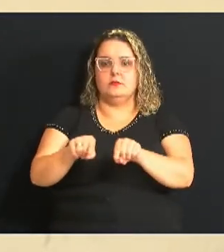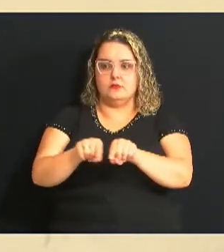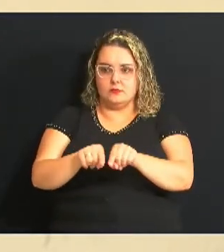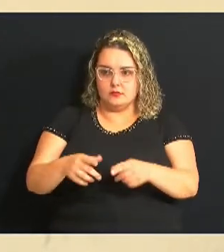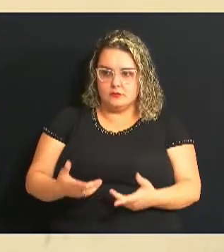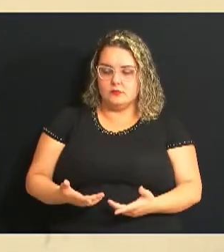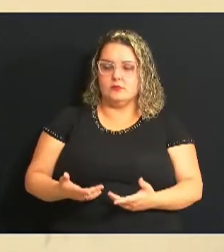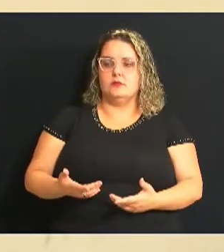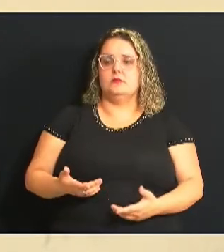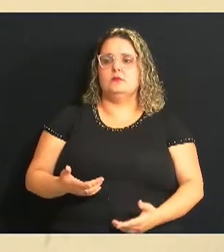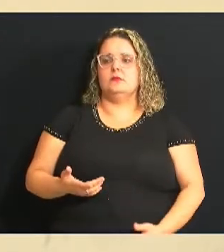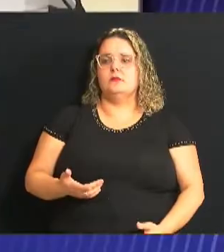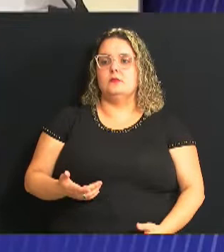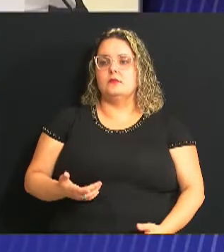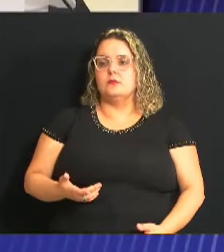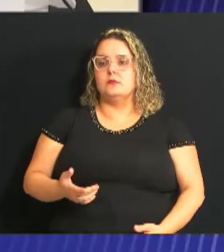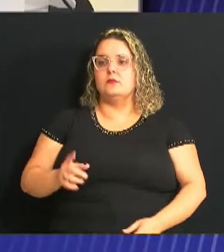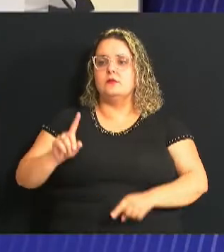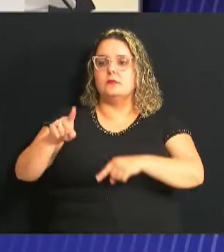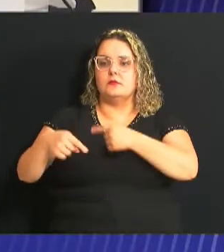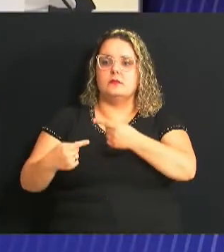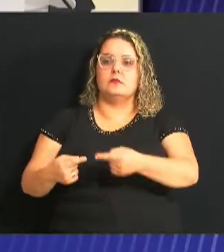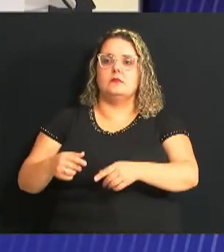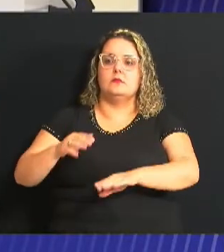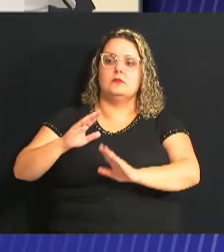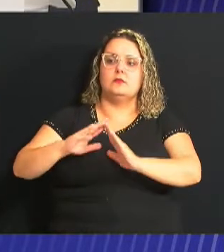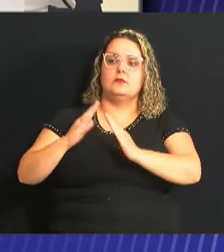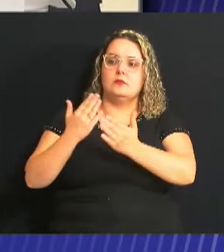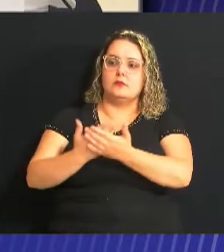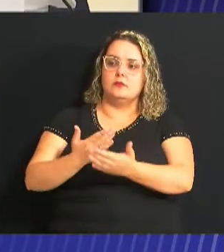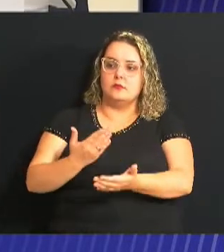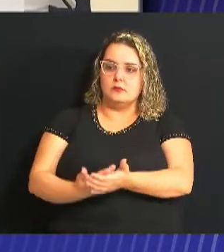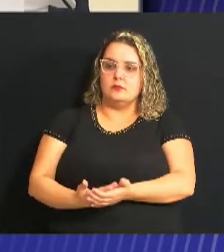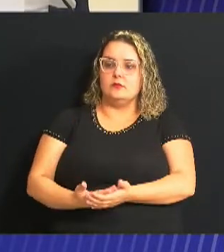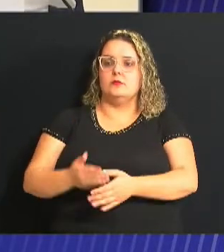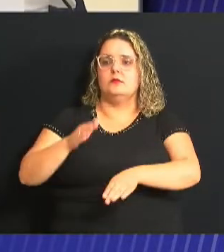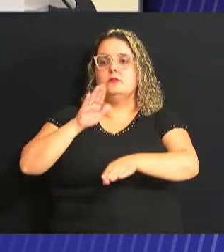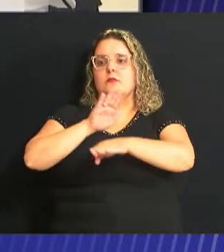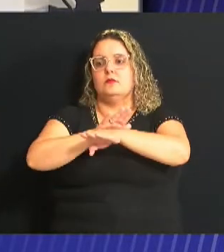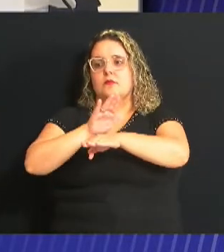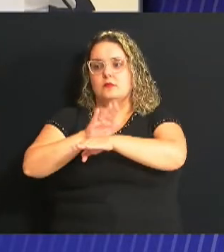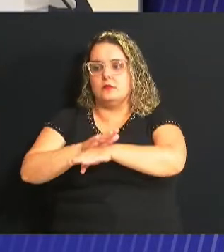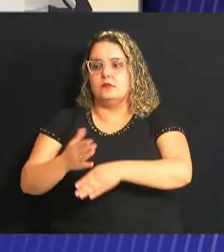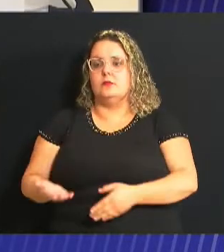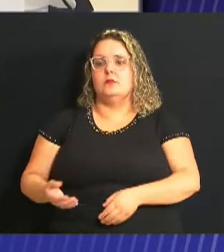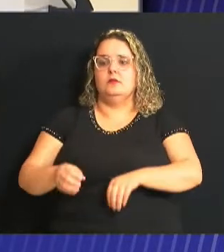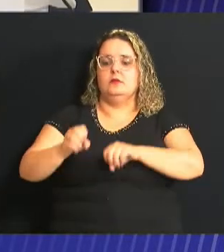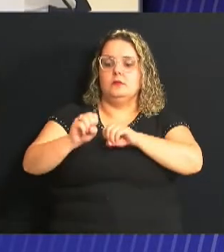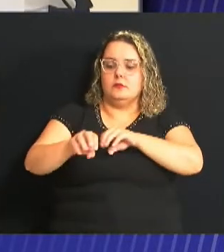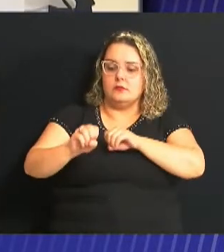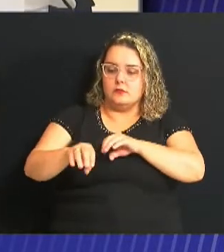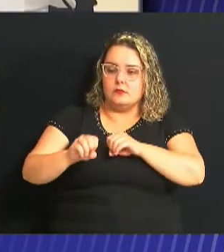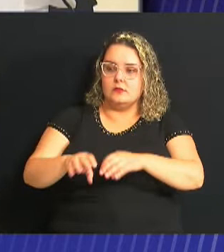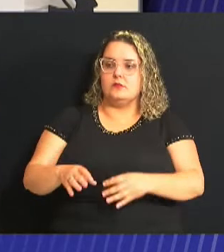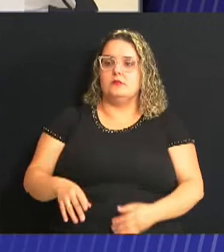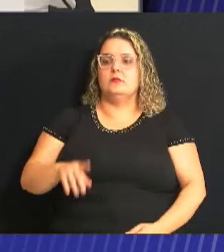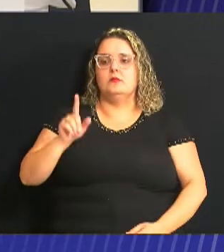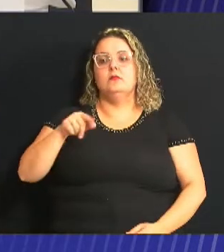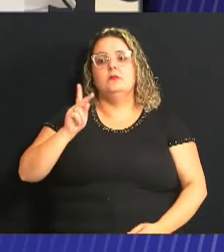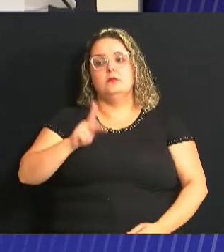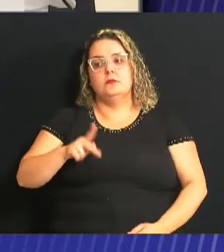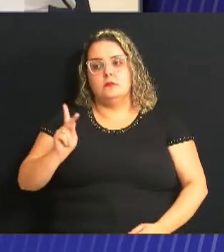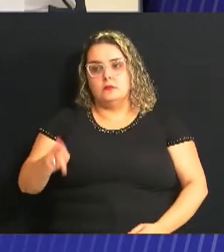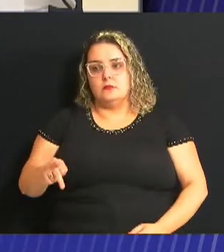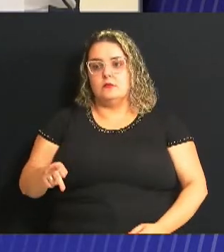atua em outras escolas, ajuda, ministra aulas, e é um professor que